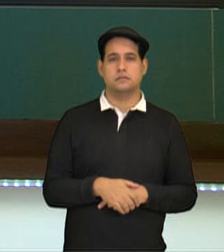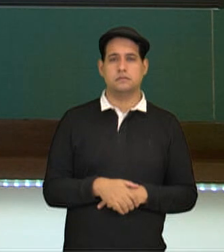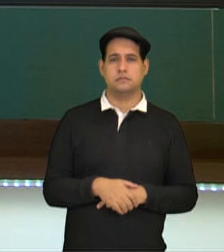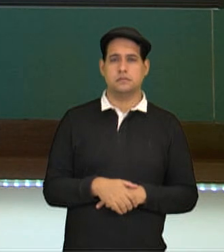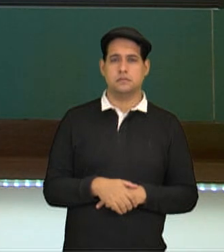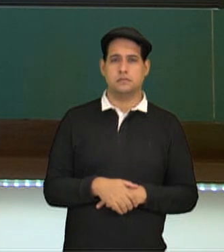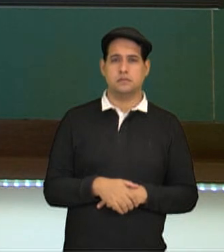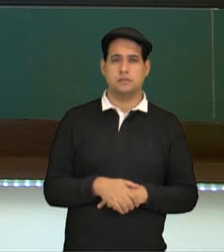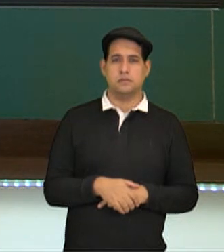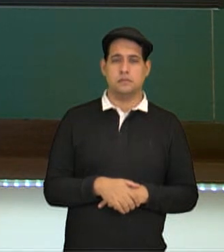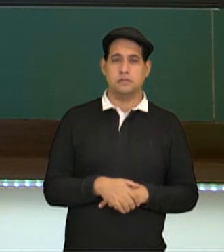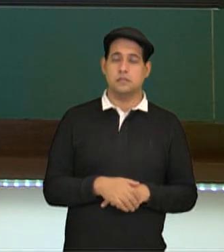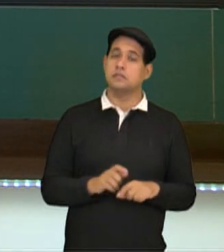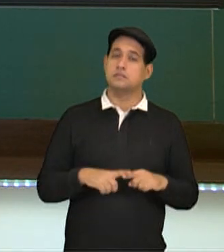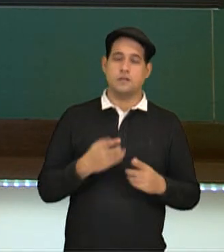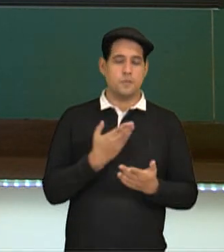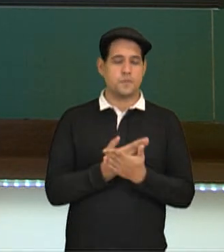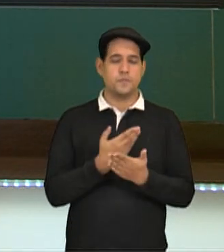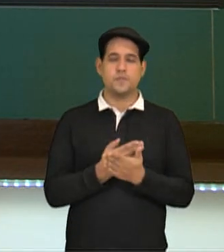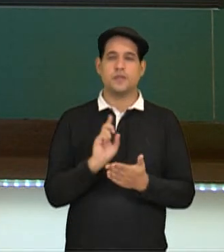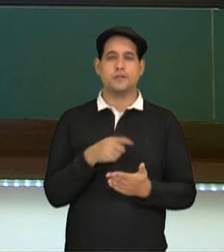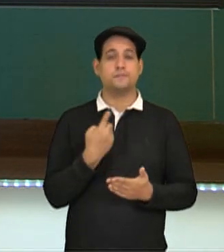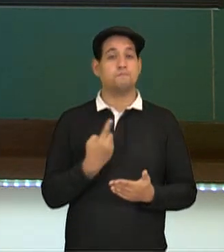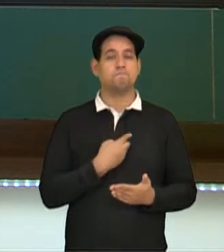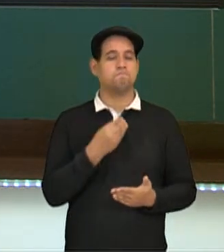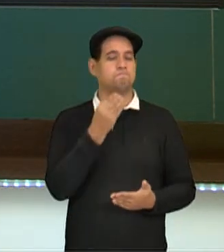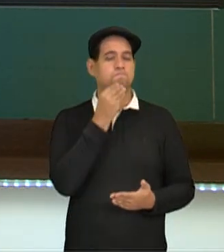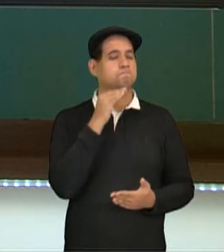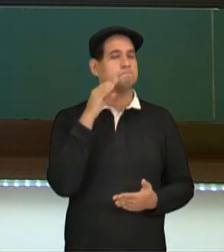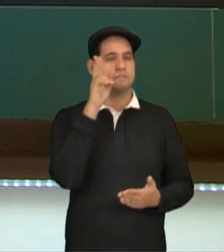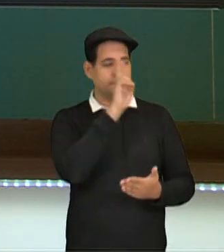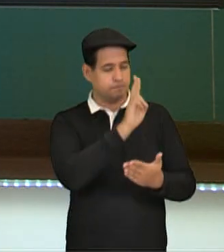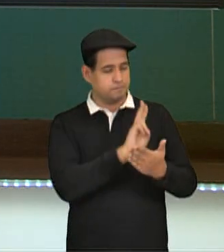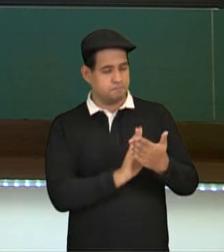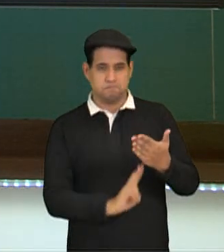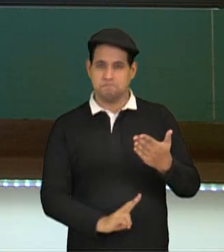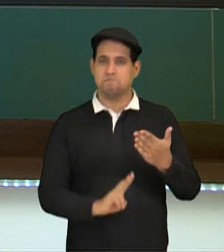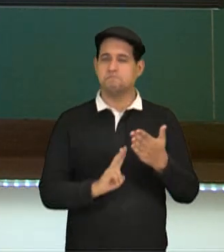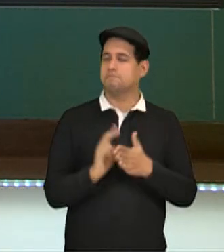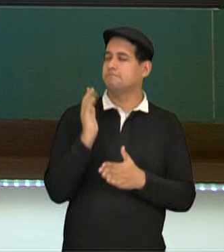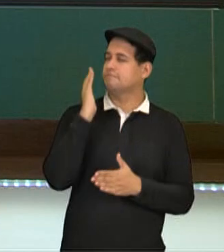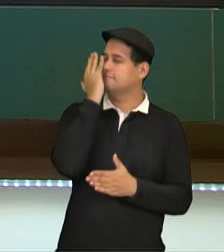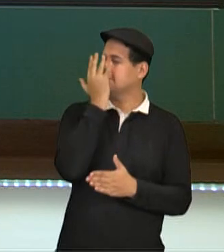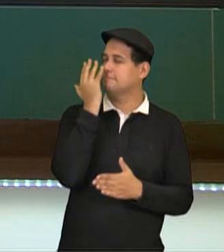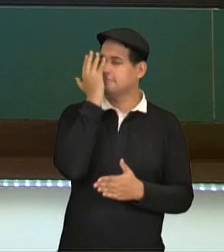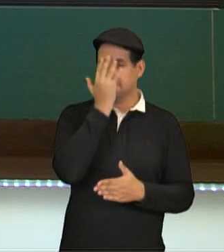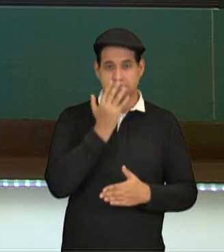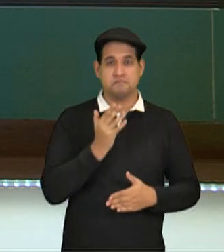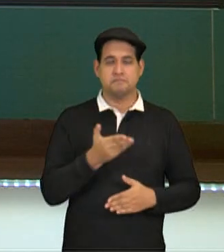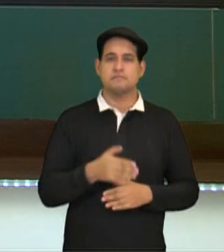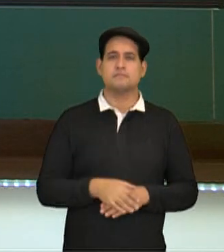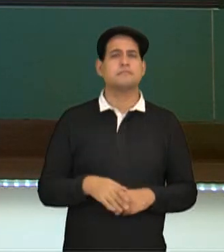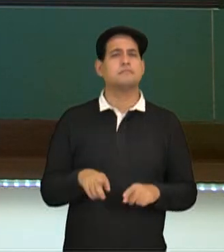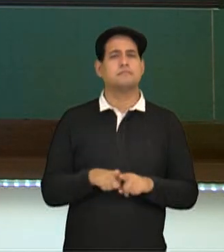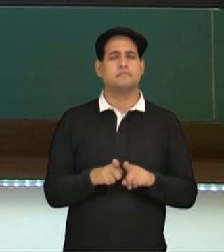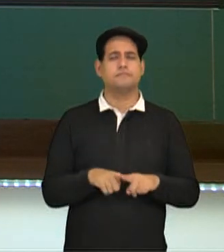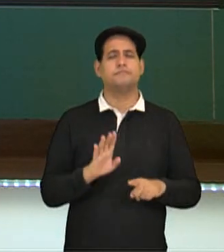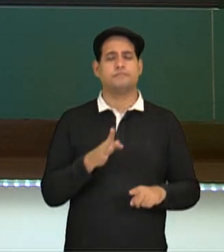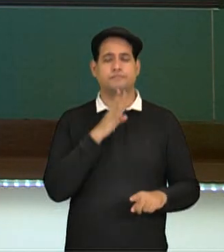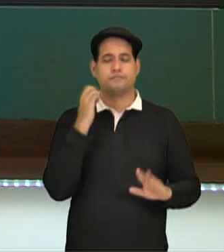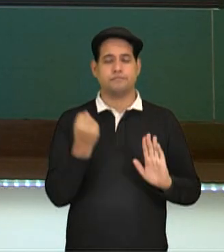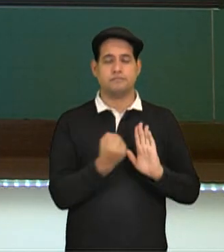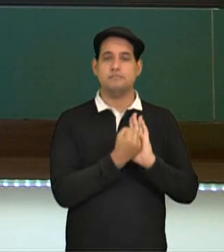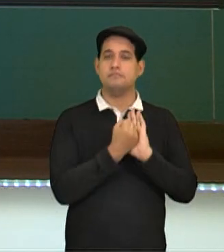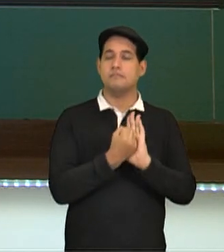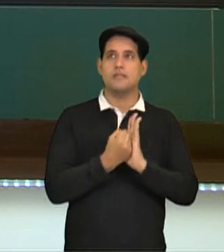certo? Então nessa aula nós tivemos a oportunidade de ler o trecho de um romance em quadrinhos e reconhecemos o